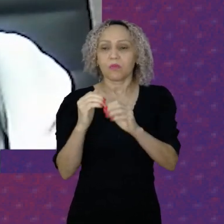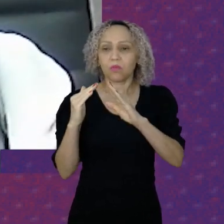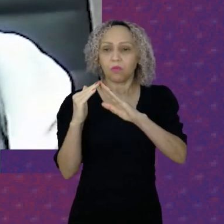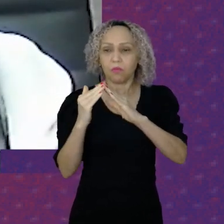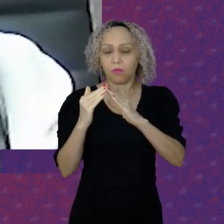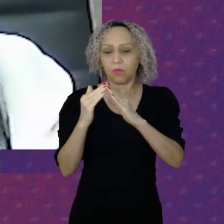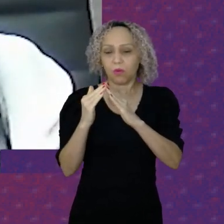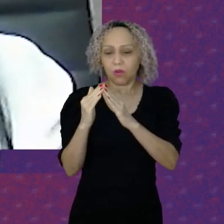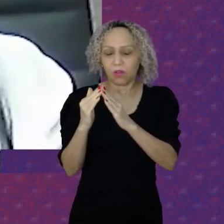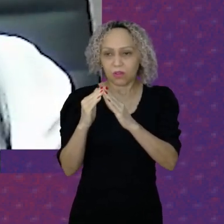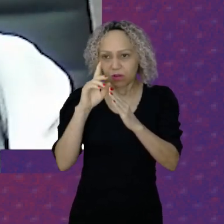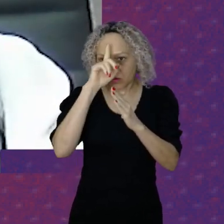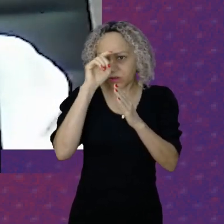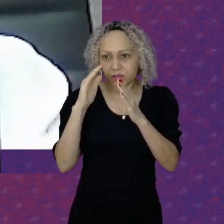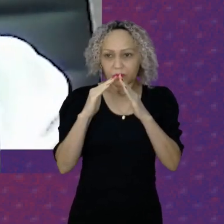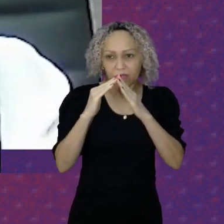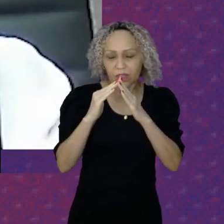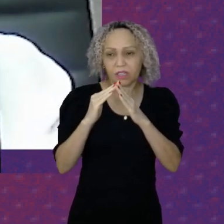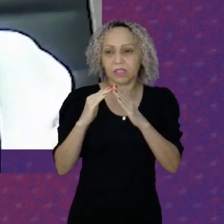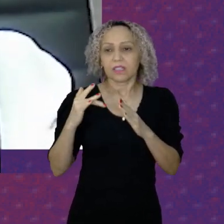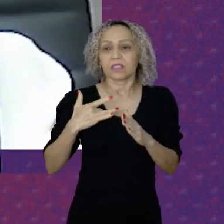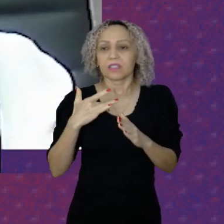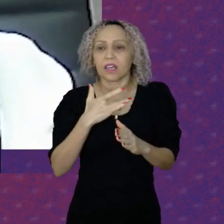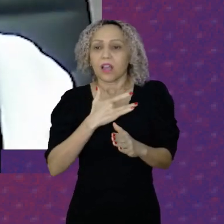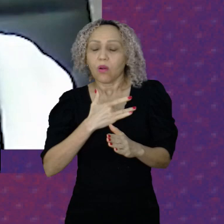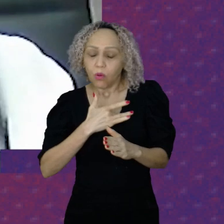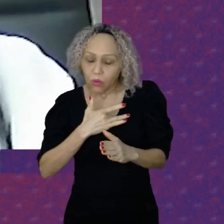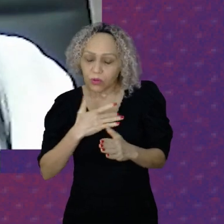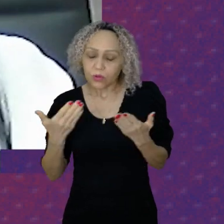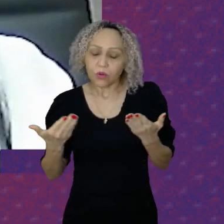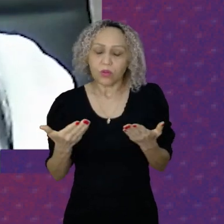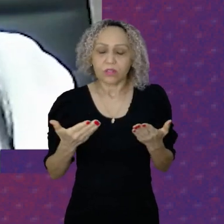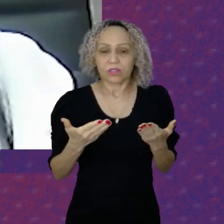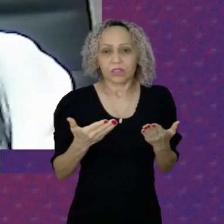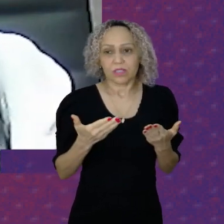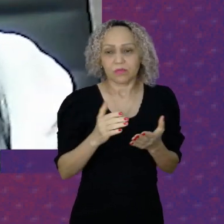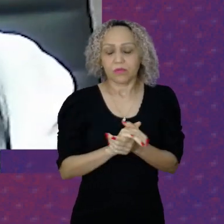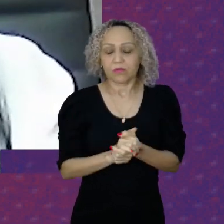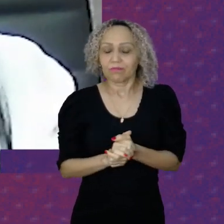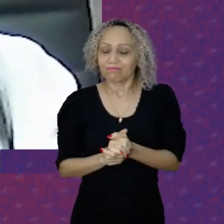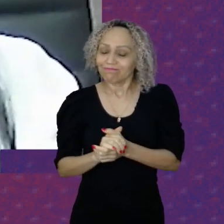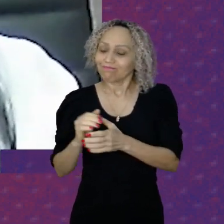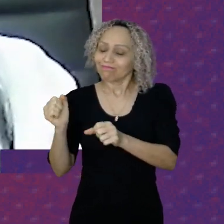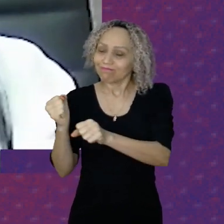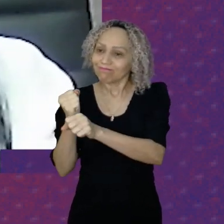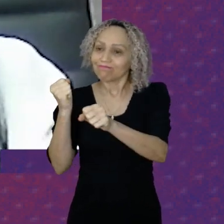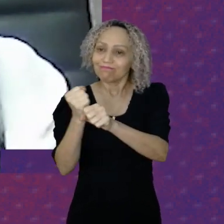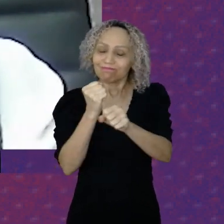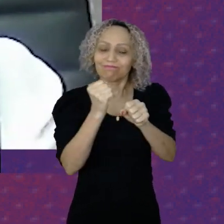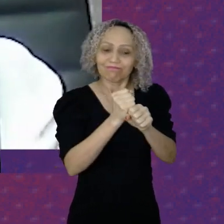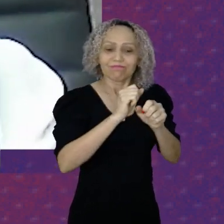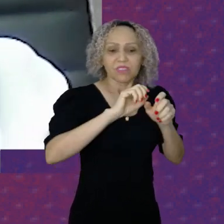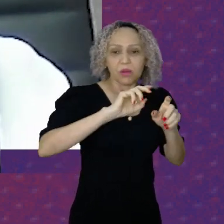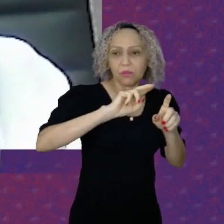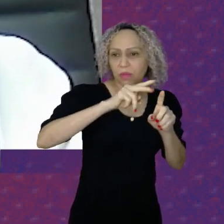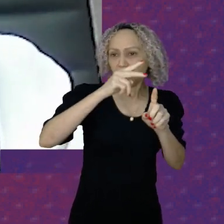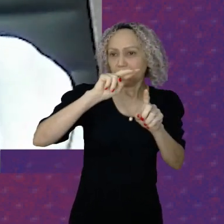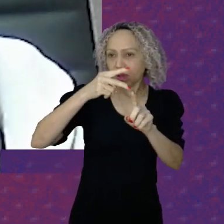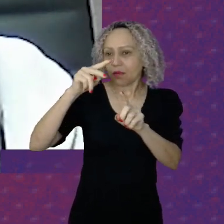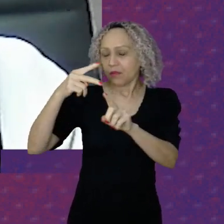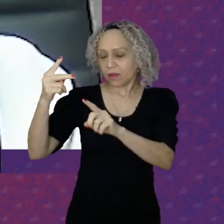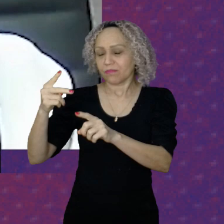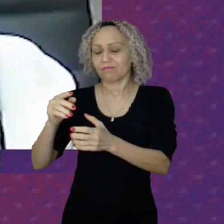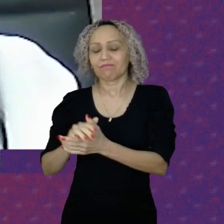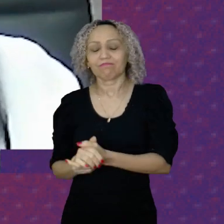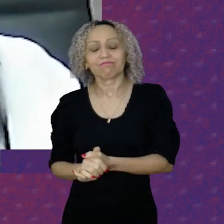com 48 equipes do PSF em 16 postos. Ampliamos para mais do dobro de postos que eu encontrei em